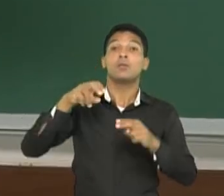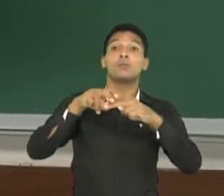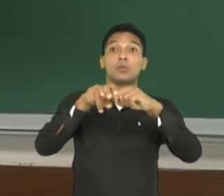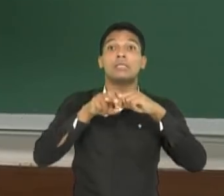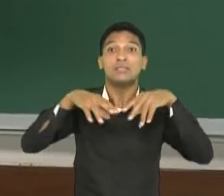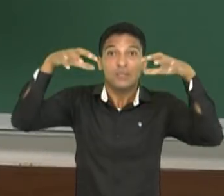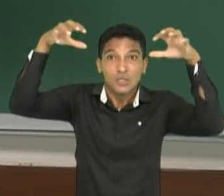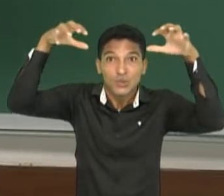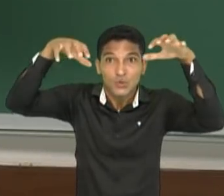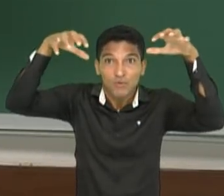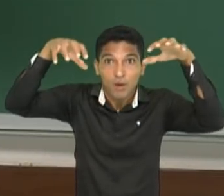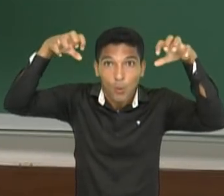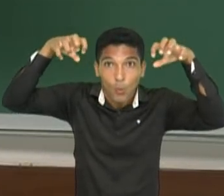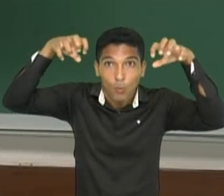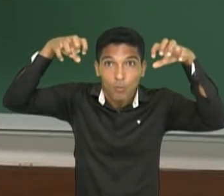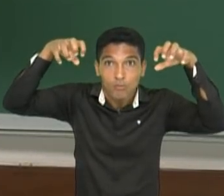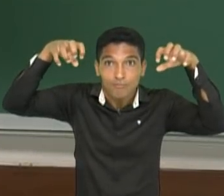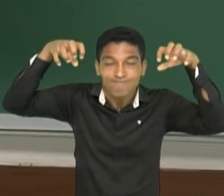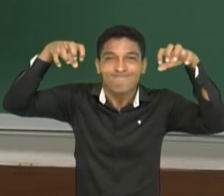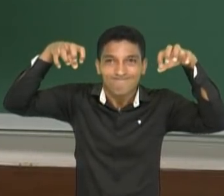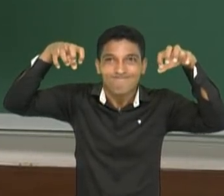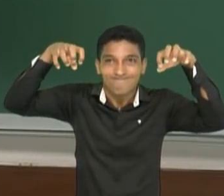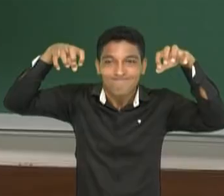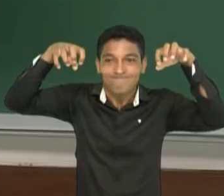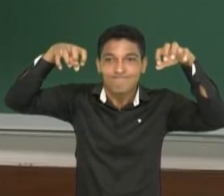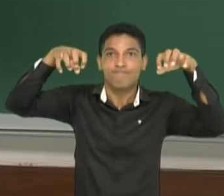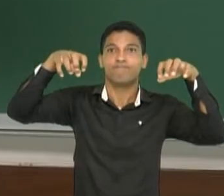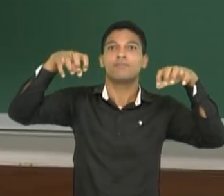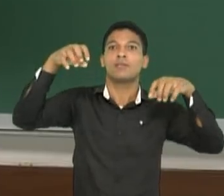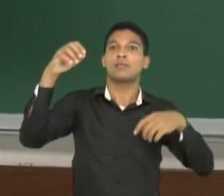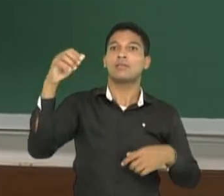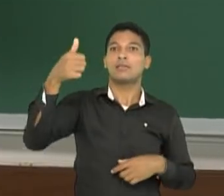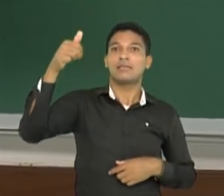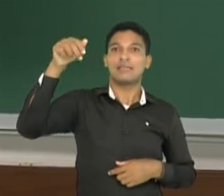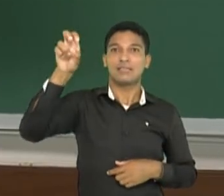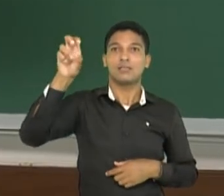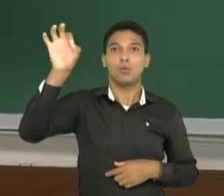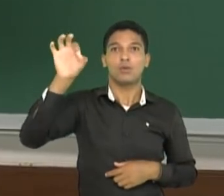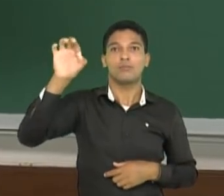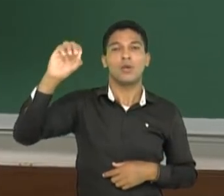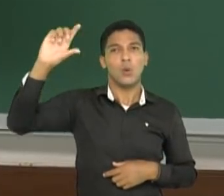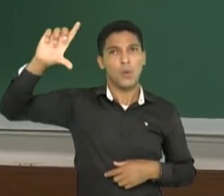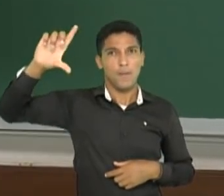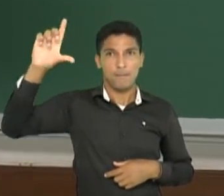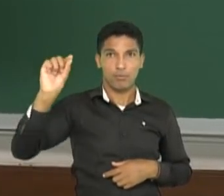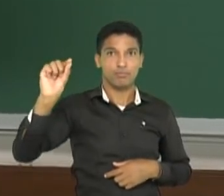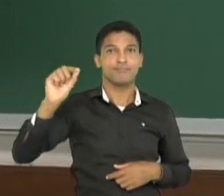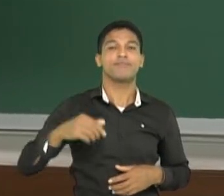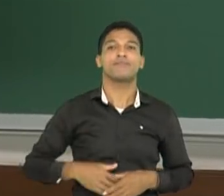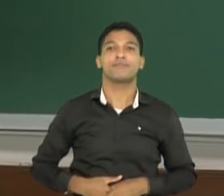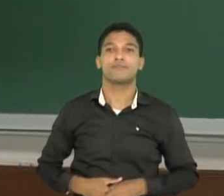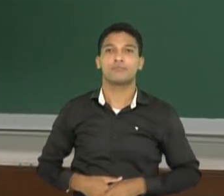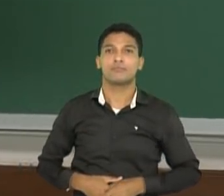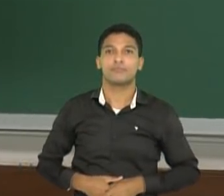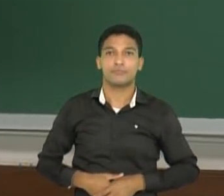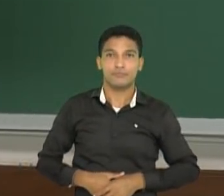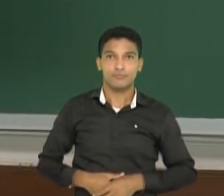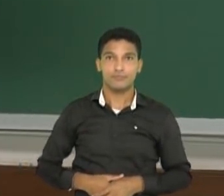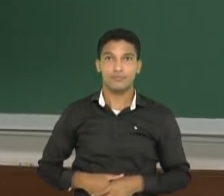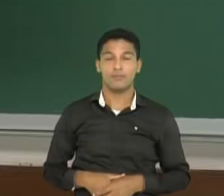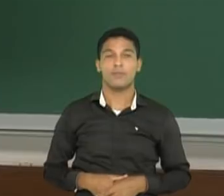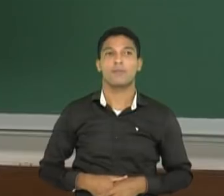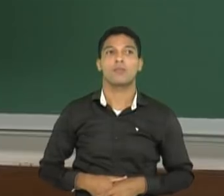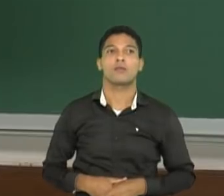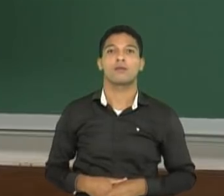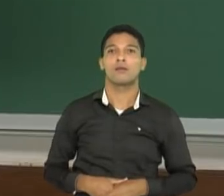chuvas, e isso é bastante prejudicial. Vejam que a gente viu duas questões ambientais ali importantes relacionadas ao tema, né? E aí nós vamos